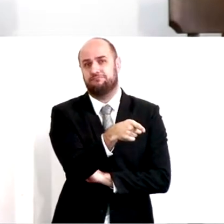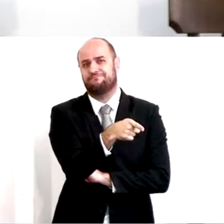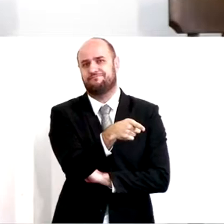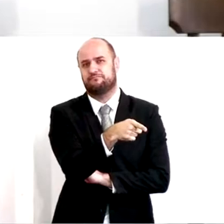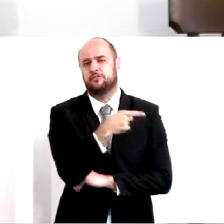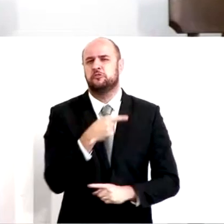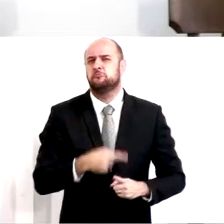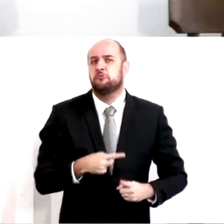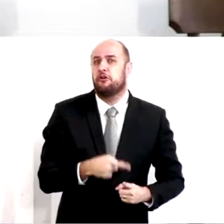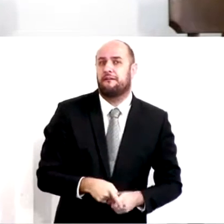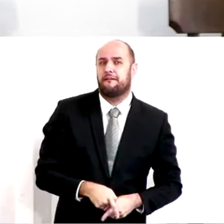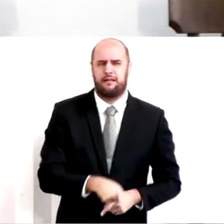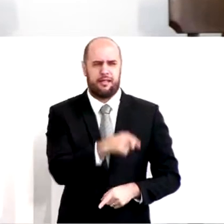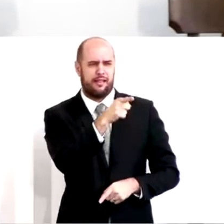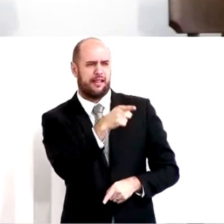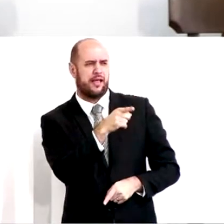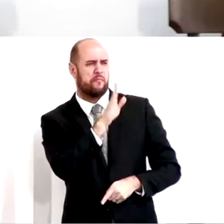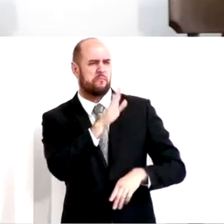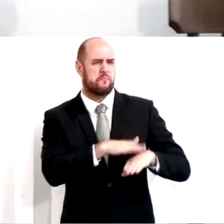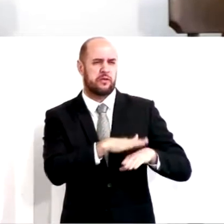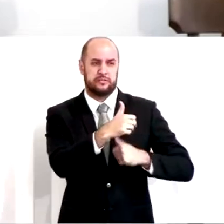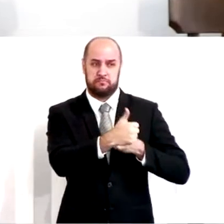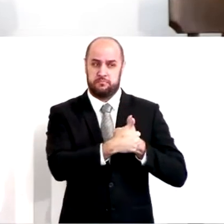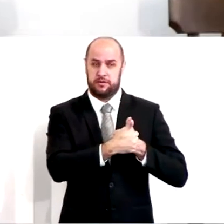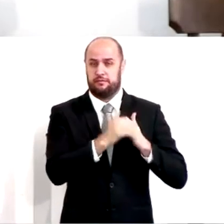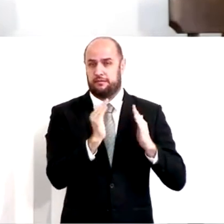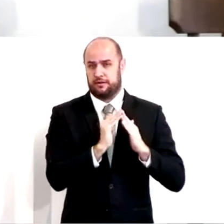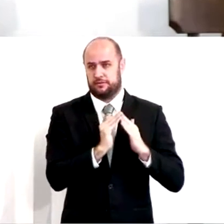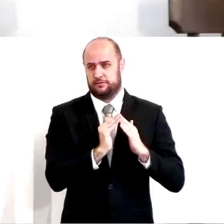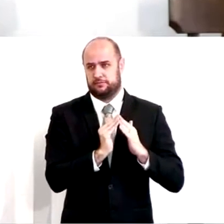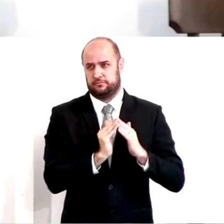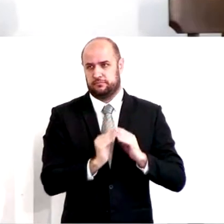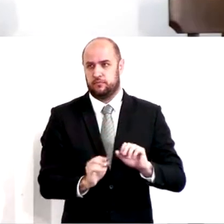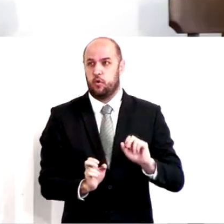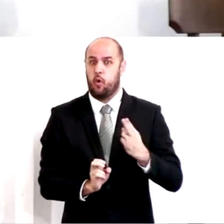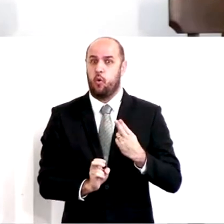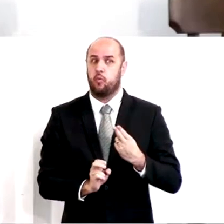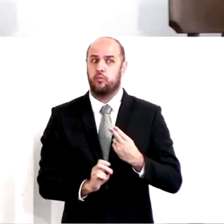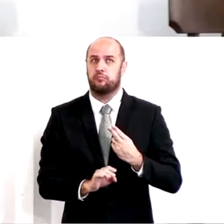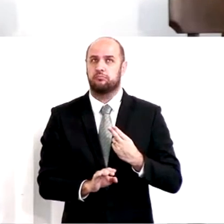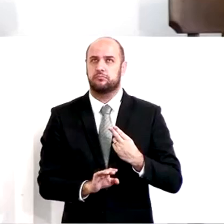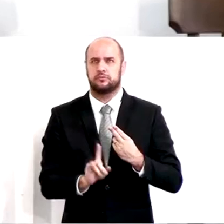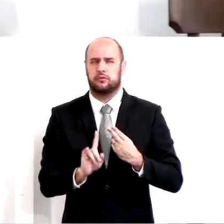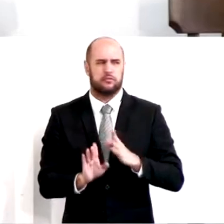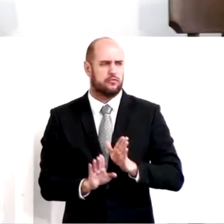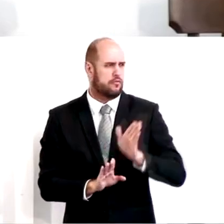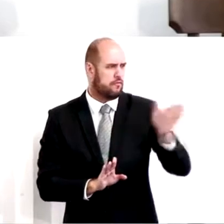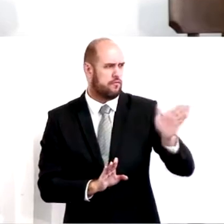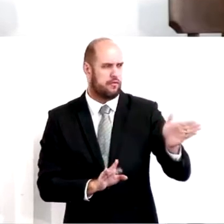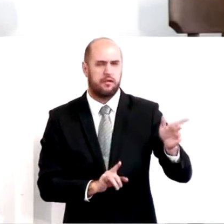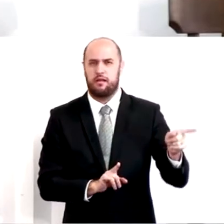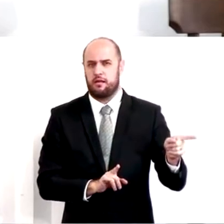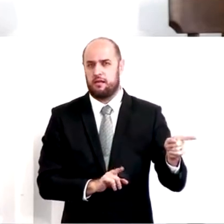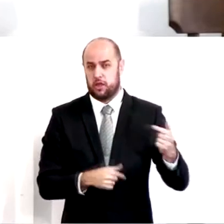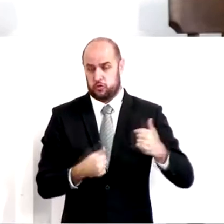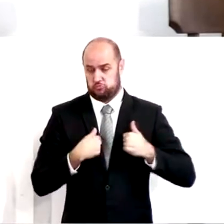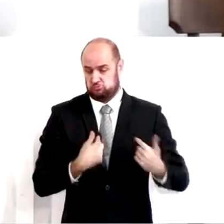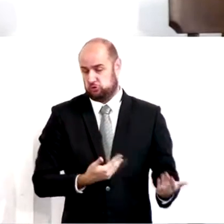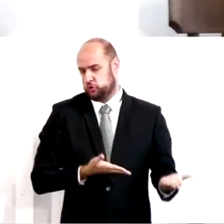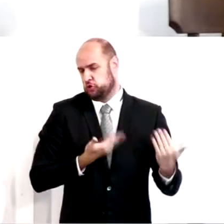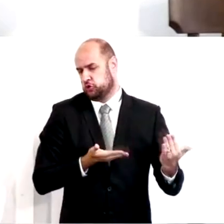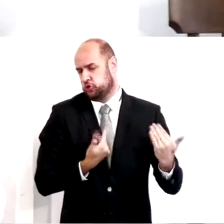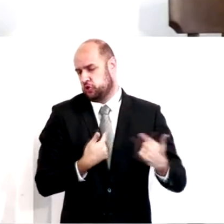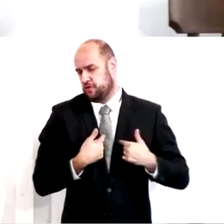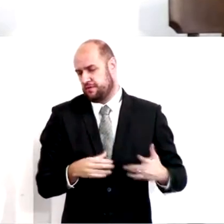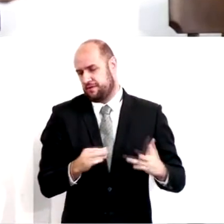porque aquela é mais perto da minha casa. Ou, não, eu vou nessa porque, gente, eu sou um jovem,